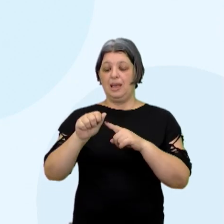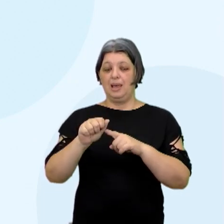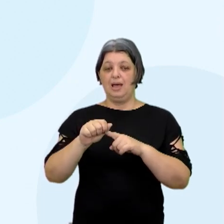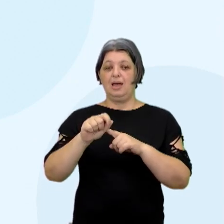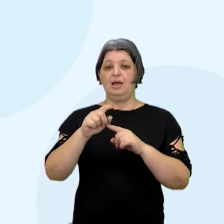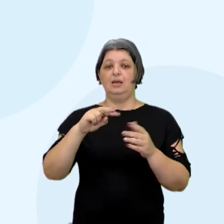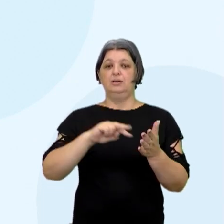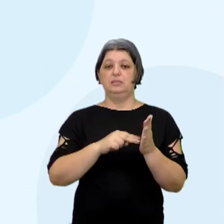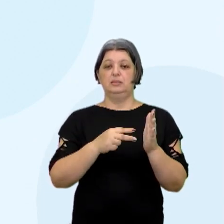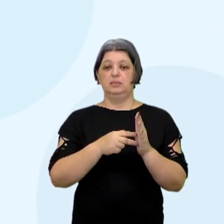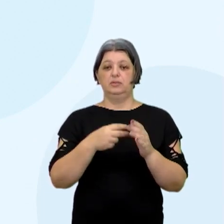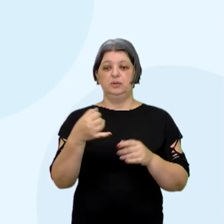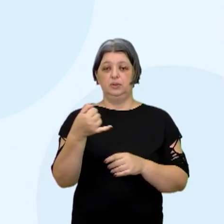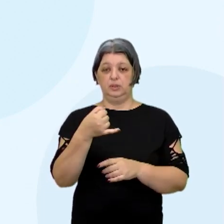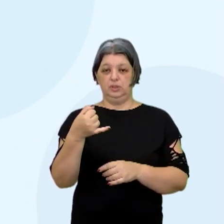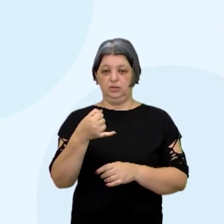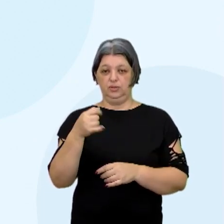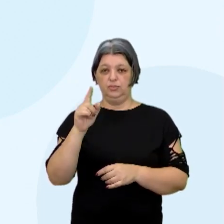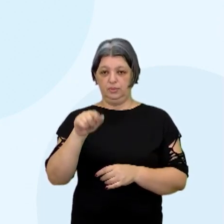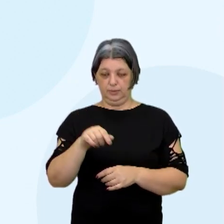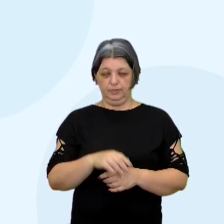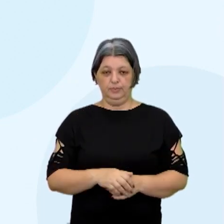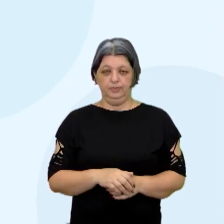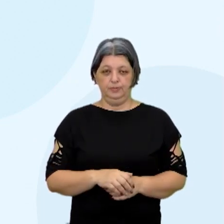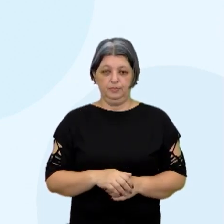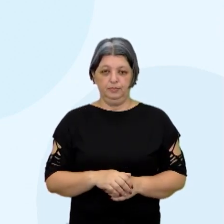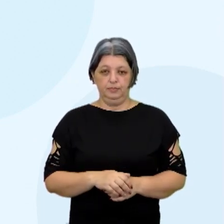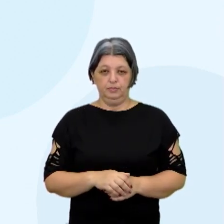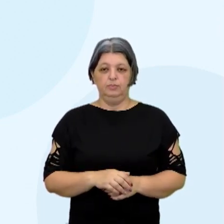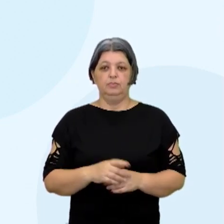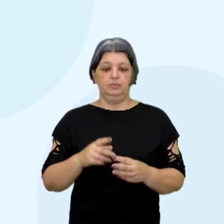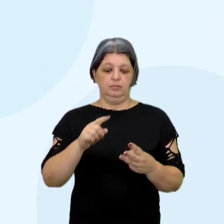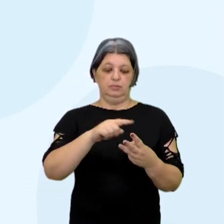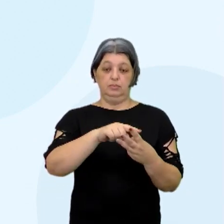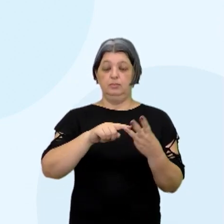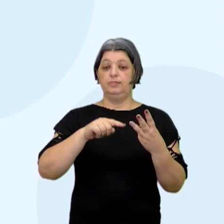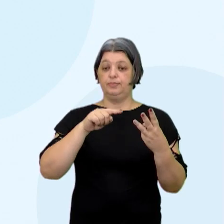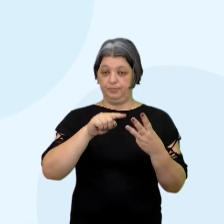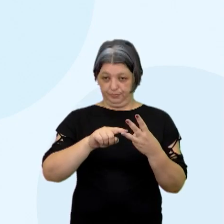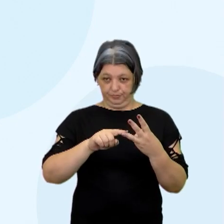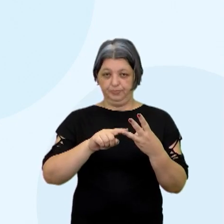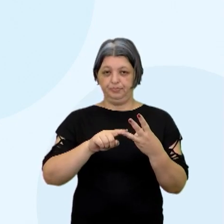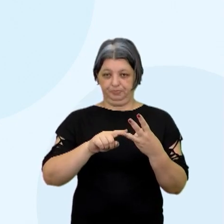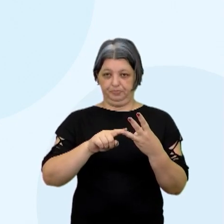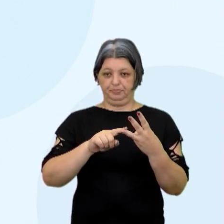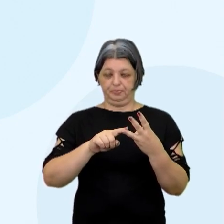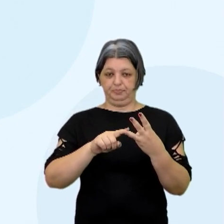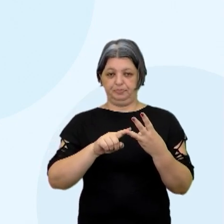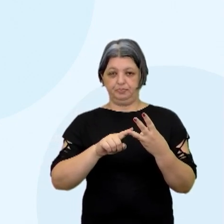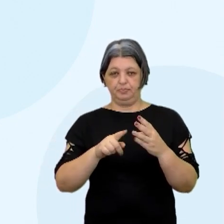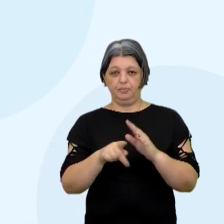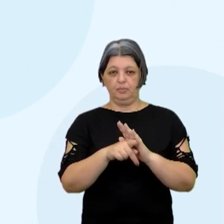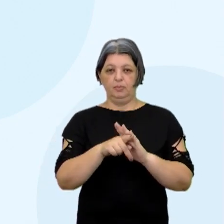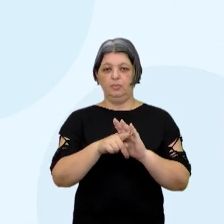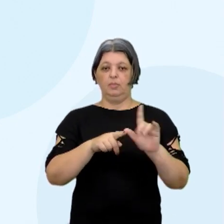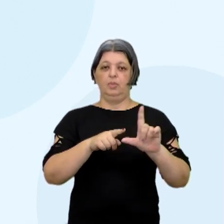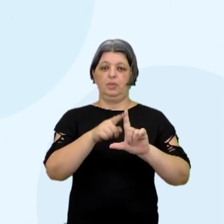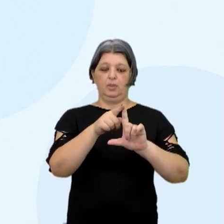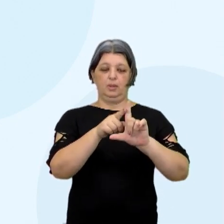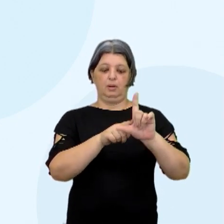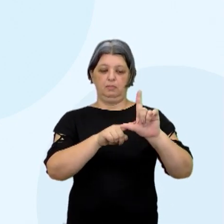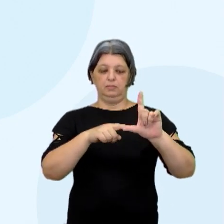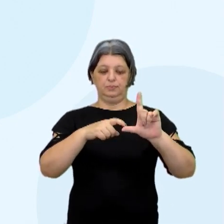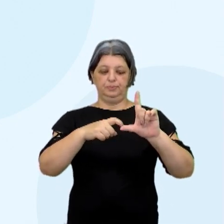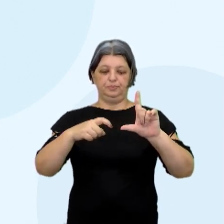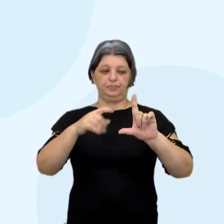não é mesmo agora vamos marcar esses três pontos aí no plano cartesiano né no eixo X Y